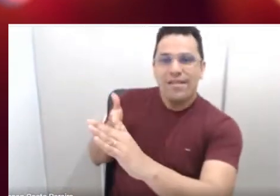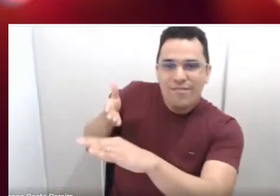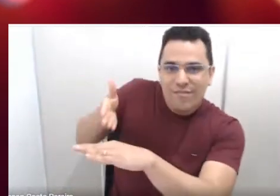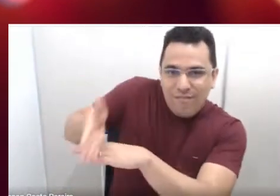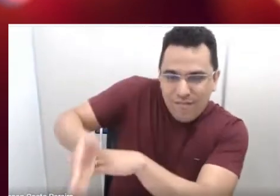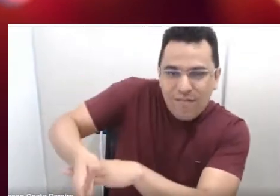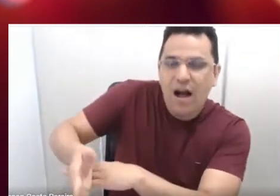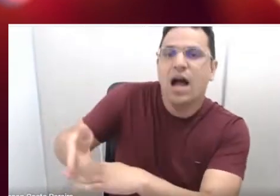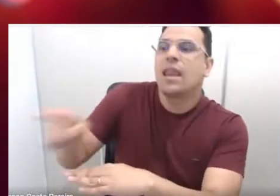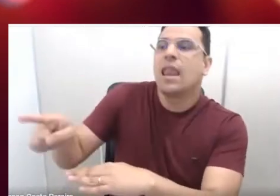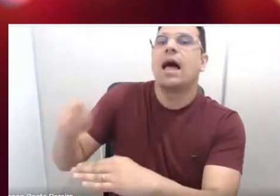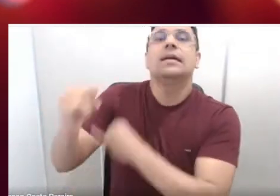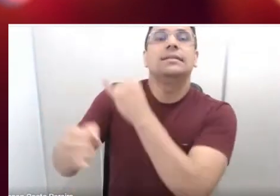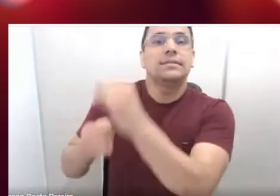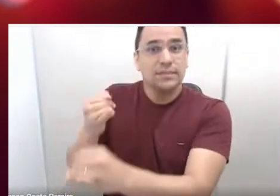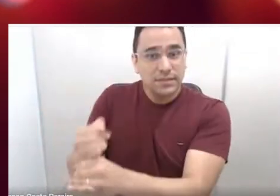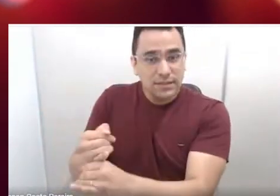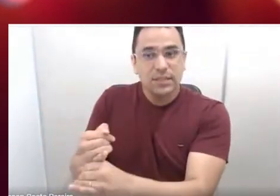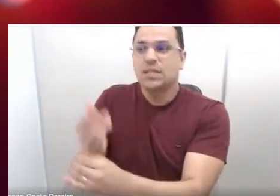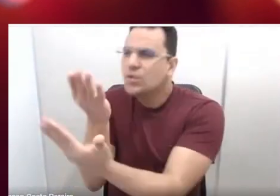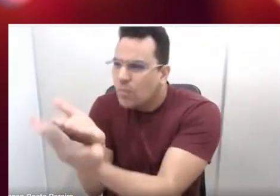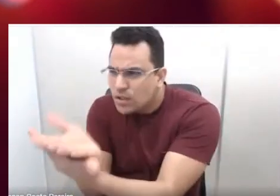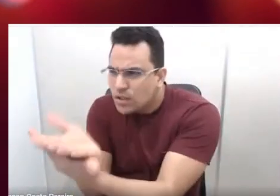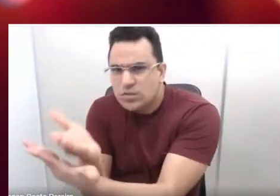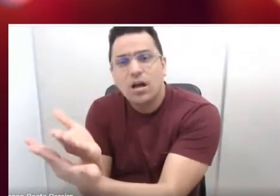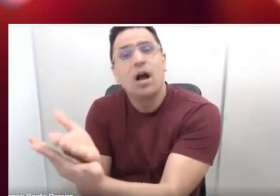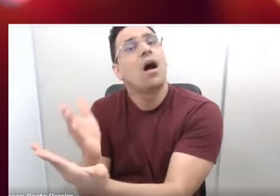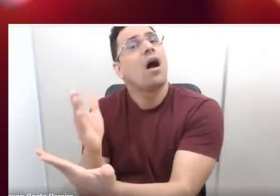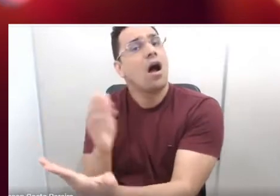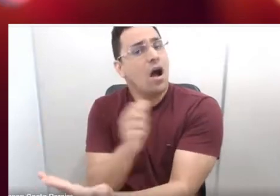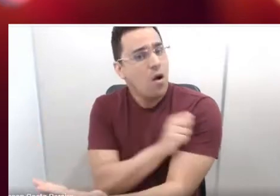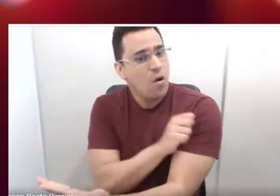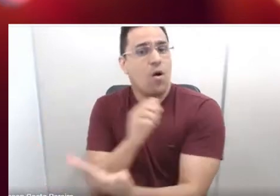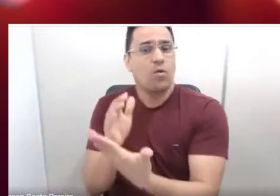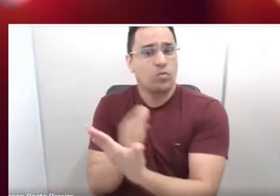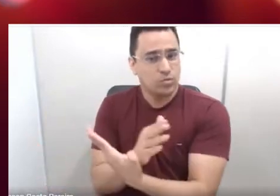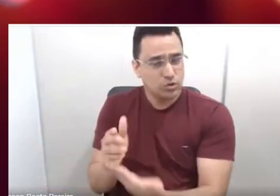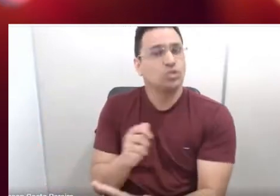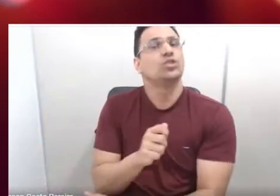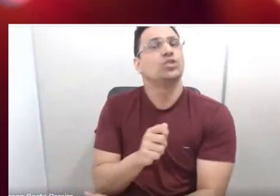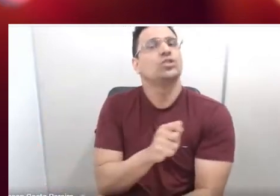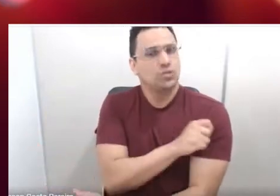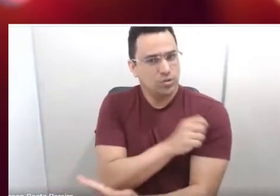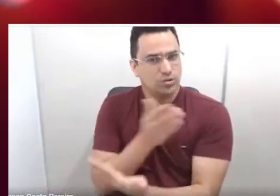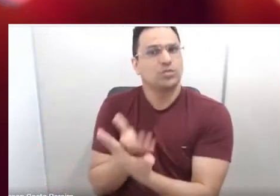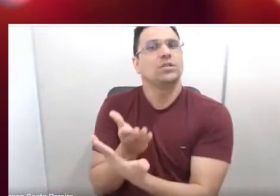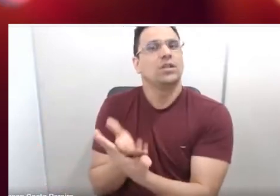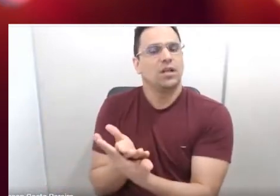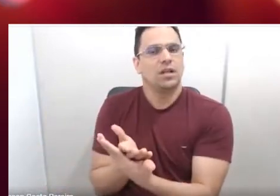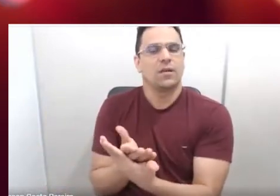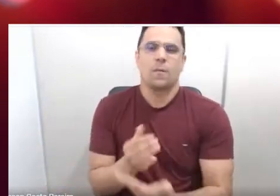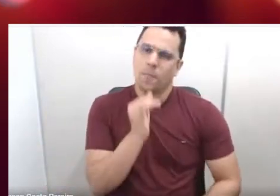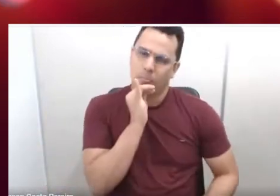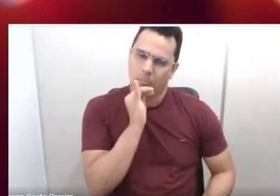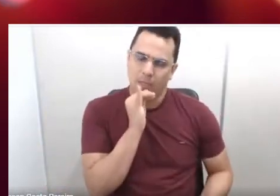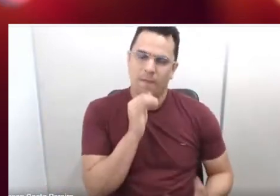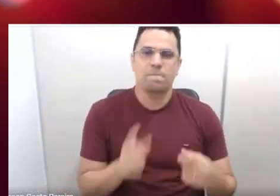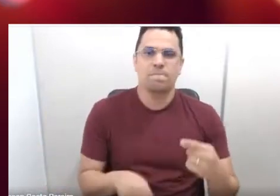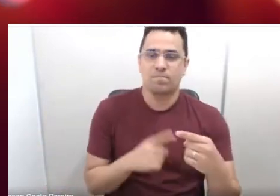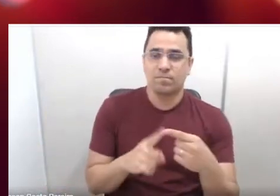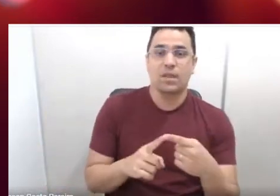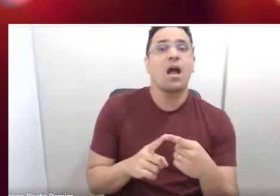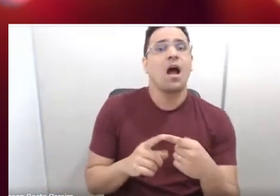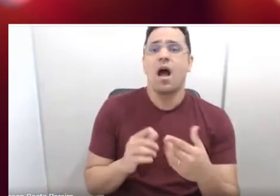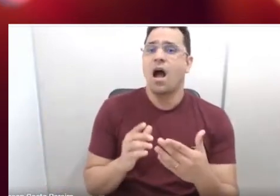ter acesso à internet. Teve estudante, só um minutinho, coloca um pouco de café para mim, por favor. Teve estudante que não, de fato,